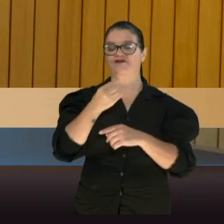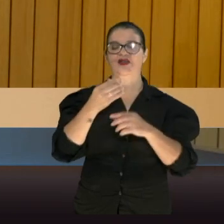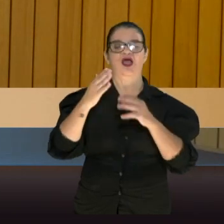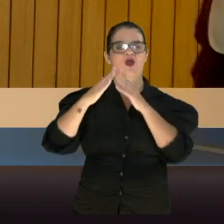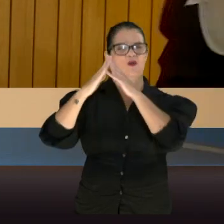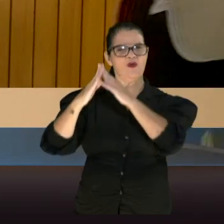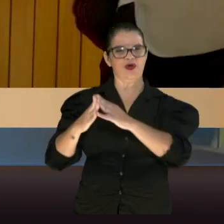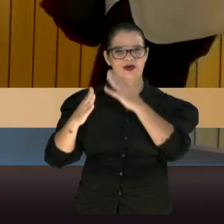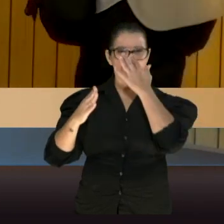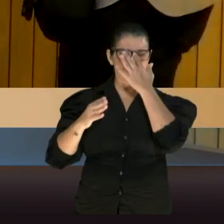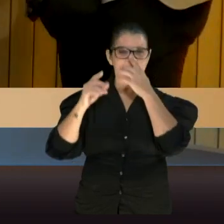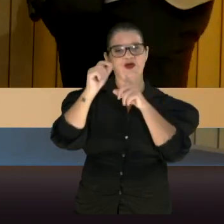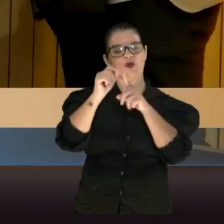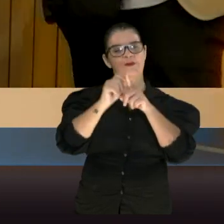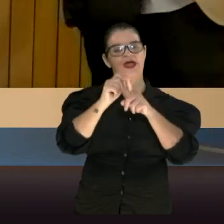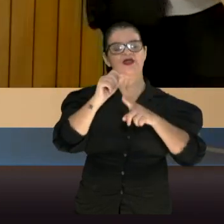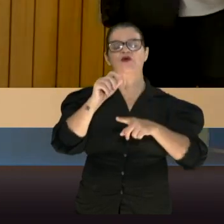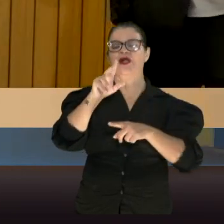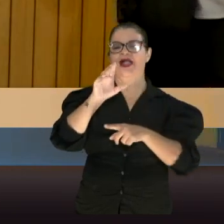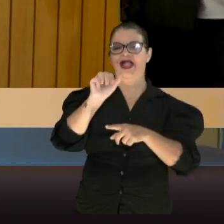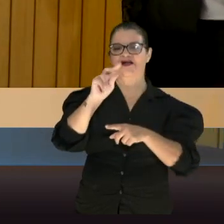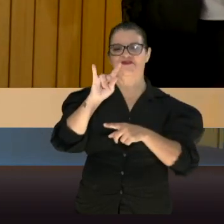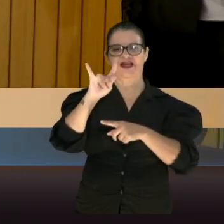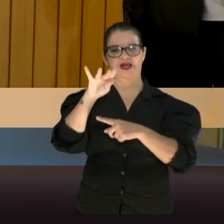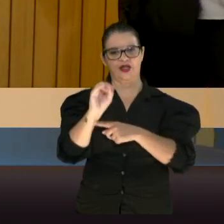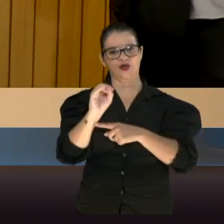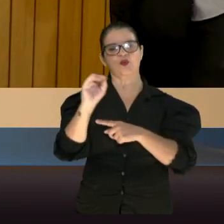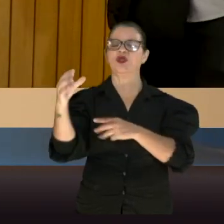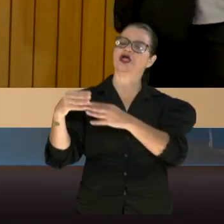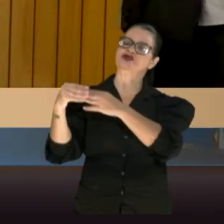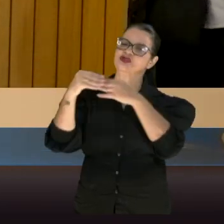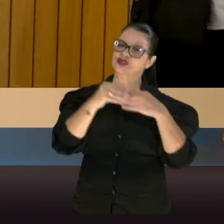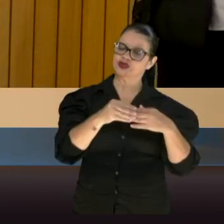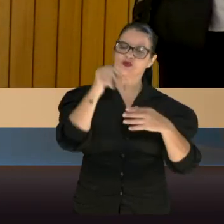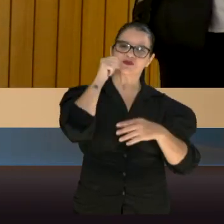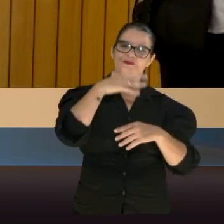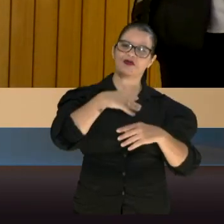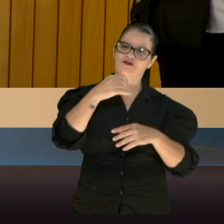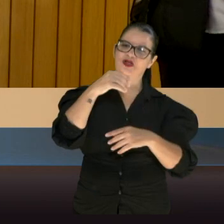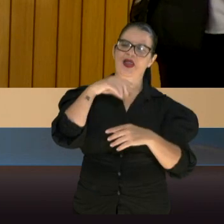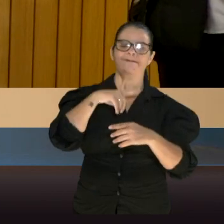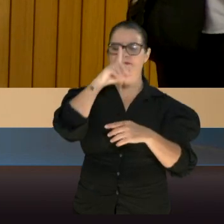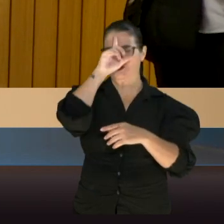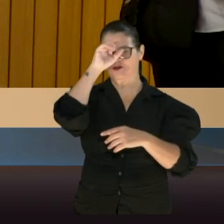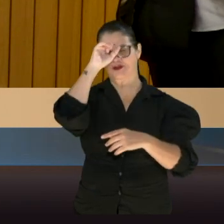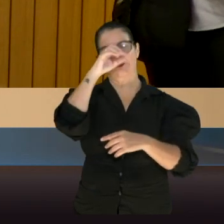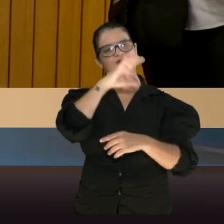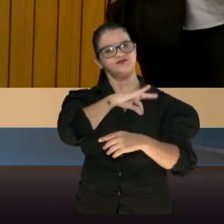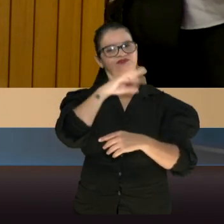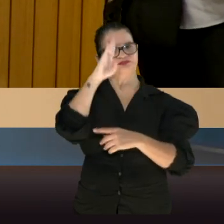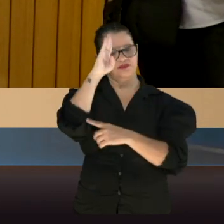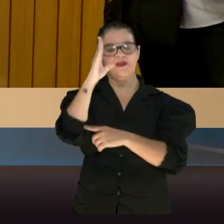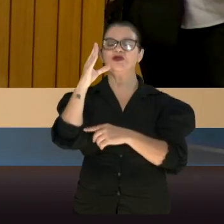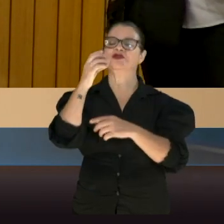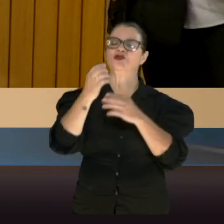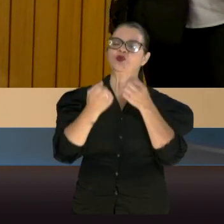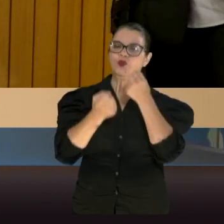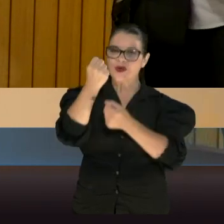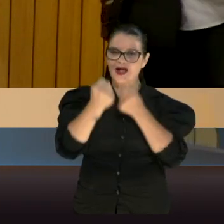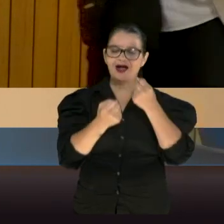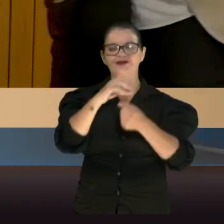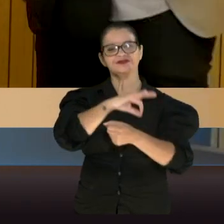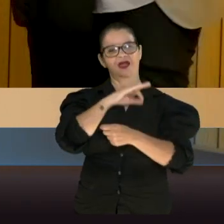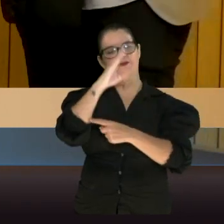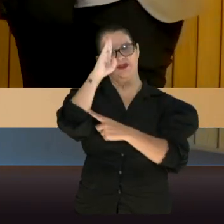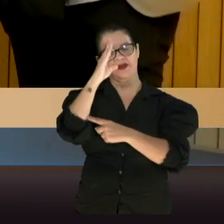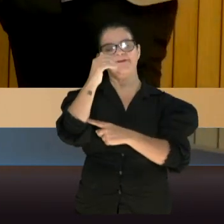bairro de Cavaleiro e agora eu lembrei, e a gente trouxe minha filha para o hospital da Polícia Militar, numa viatura da Polícia Militar. Ou seja, então, minha